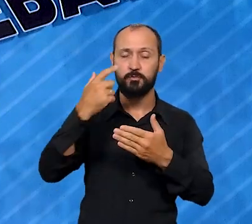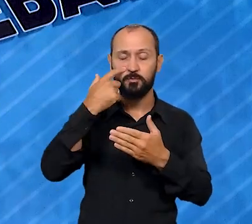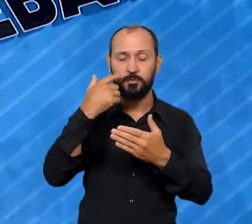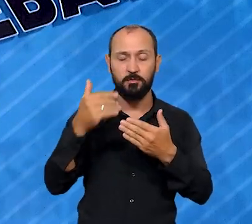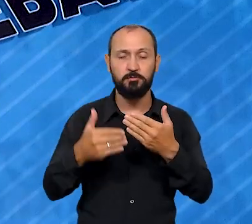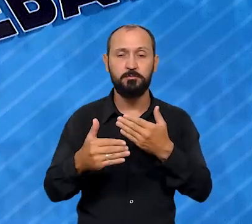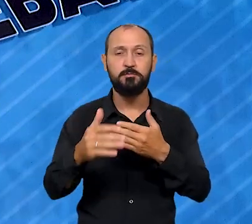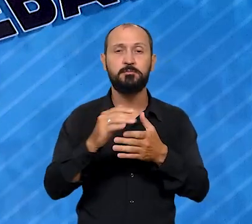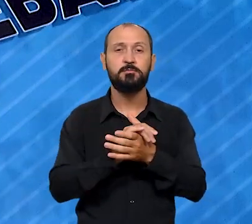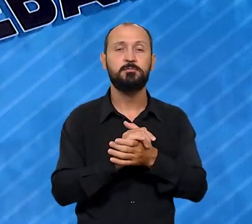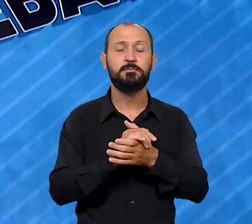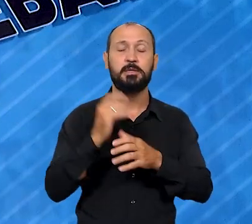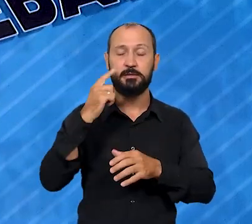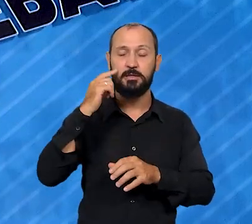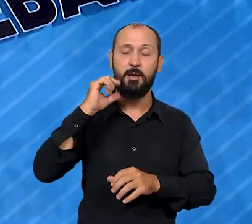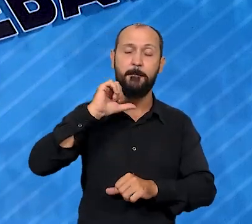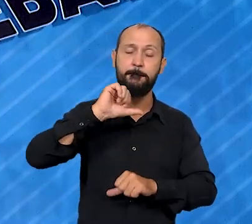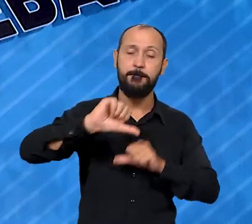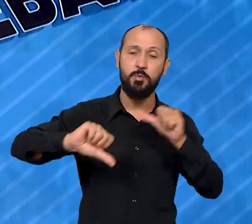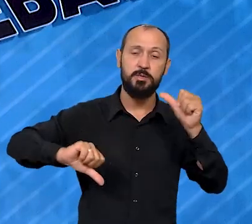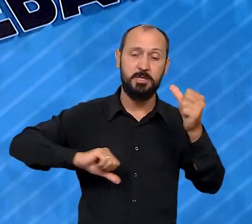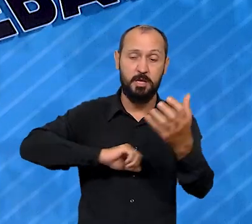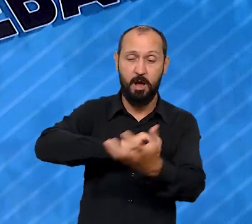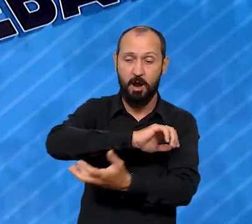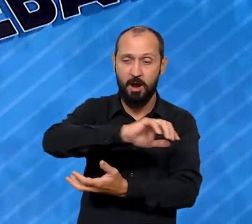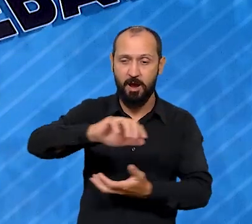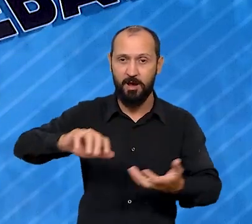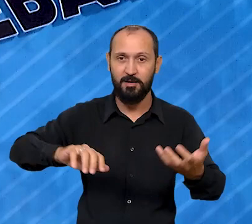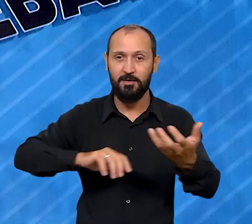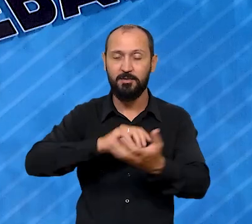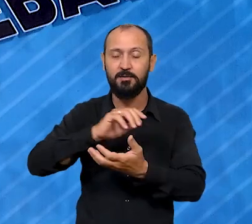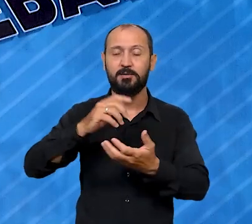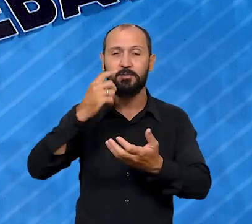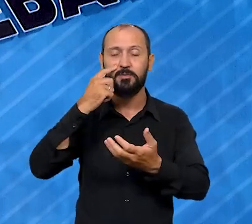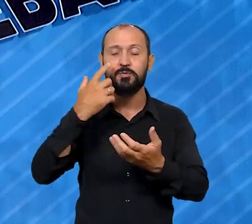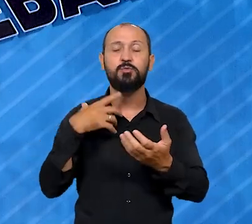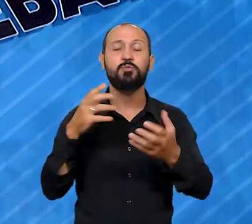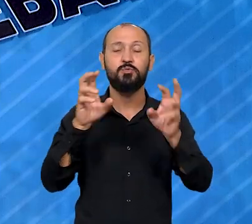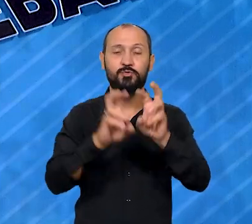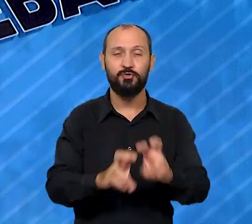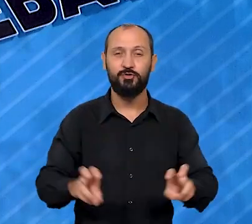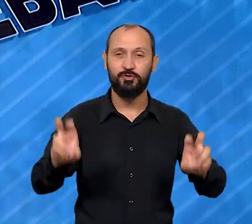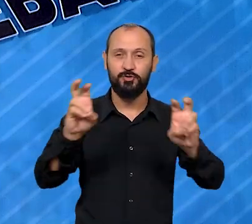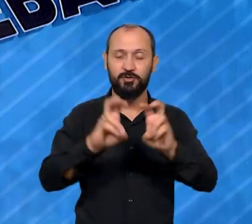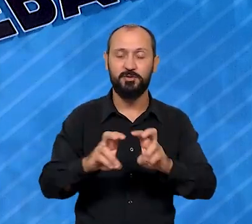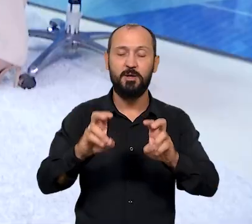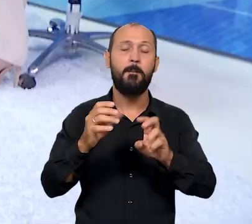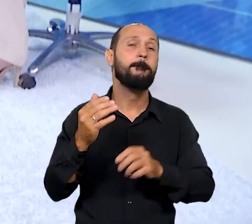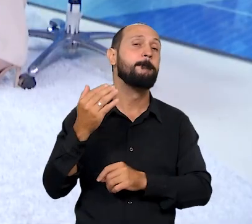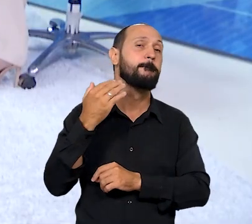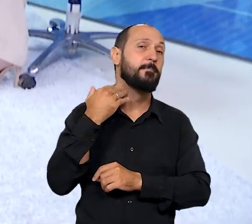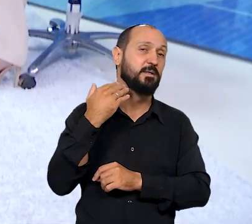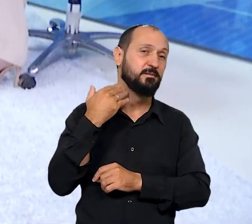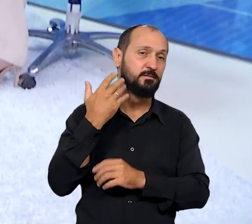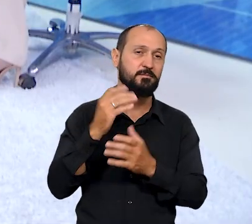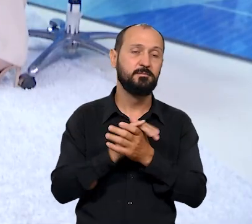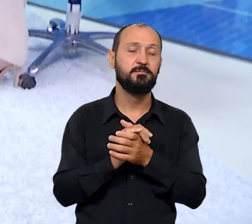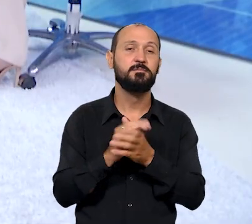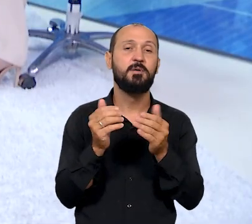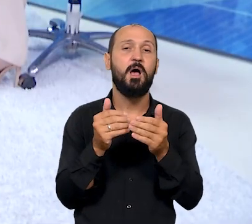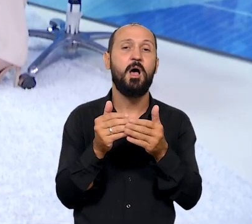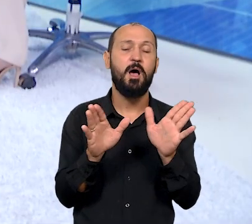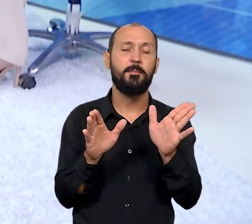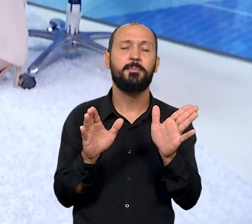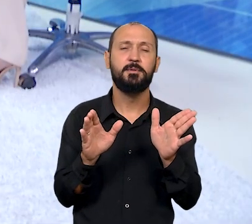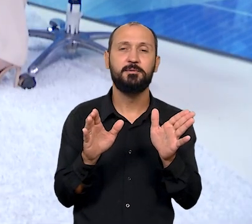temos hoje, por decorrência dessa revolução que nós tivemos aí, do marco digital, bancos